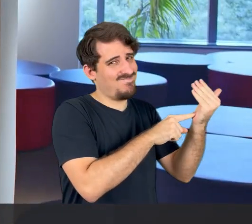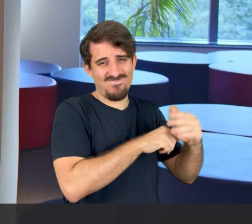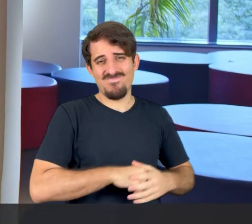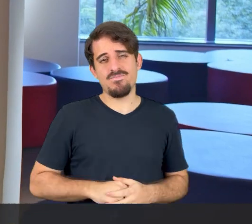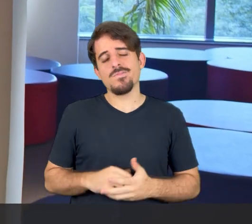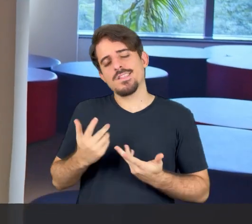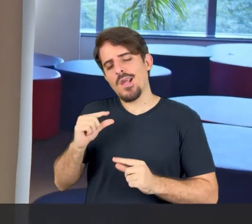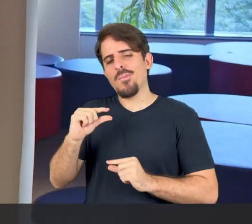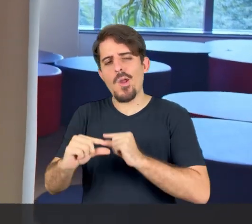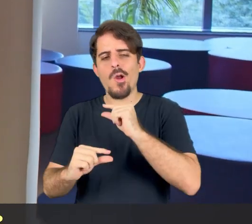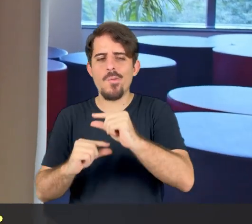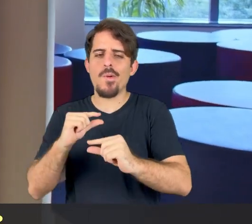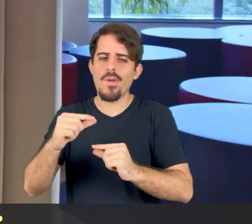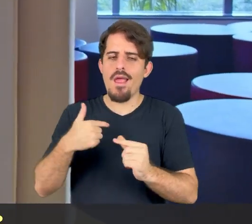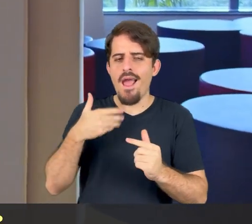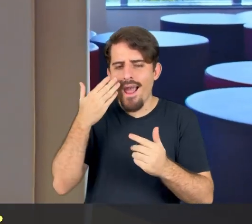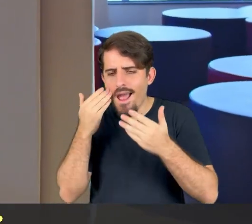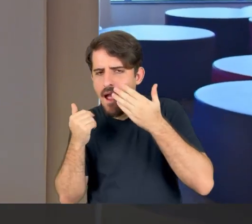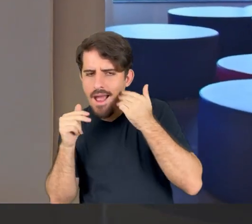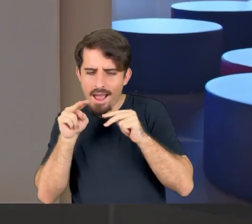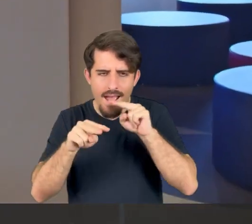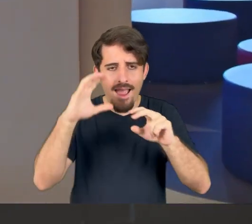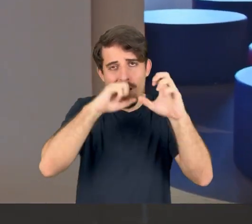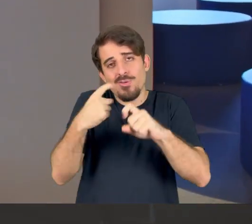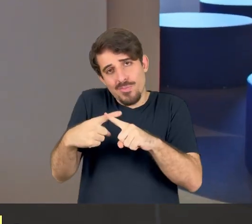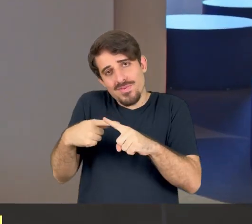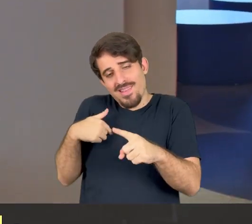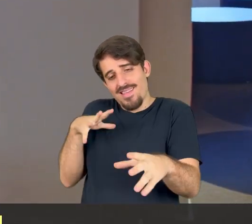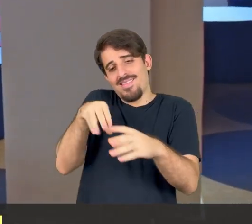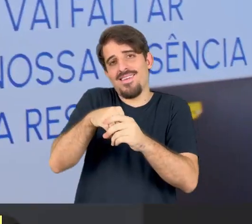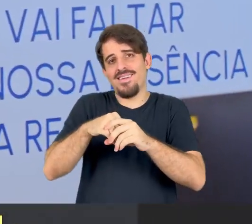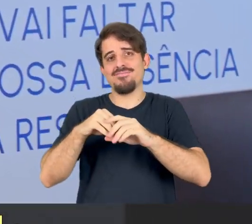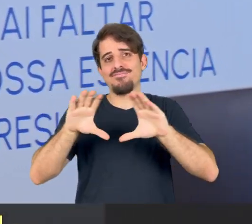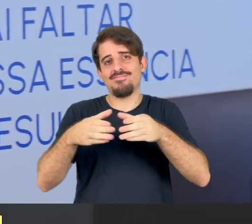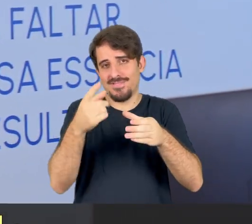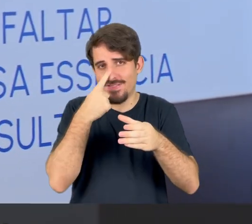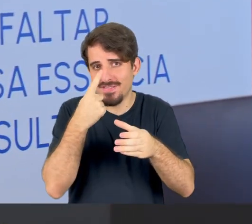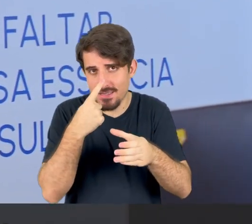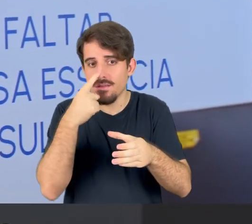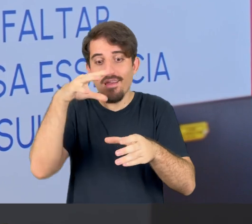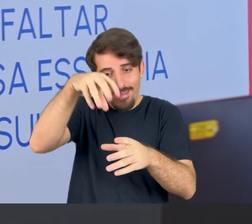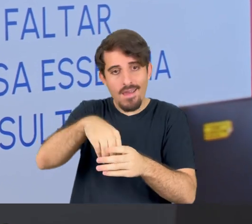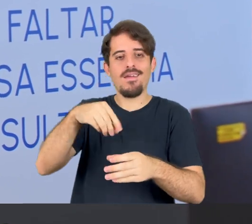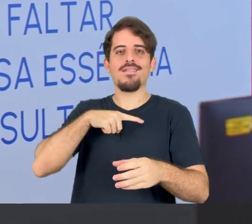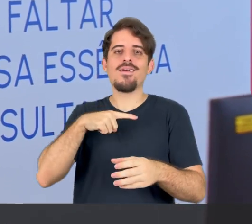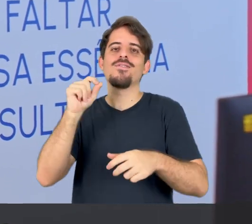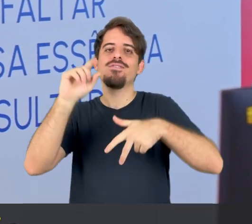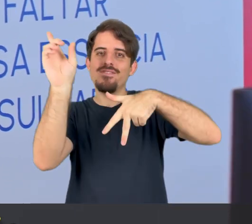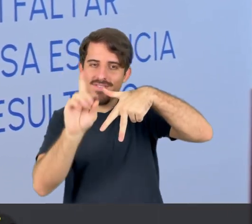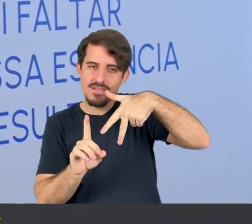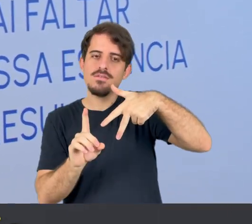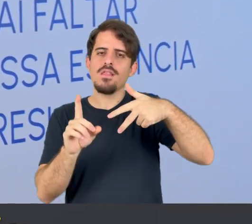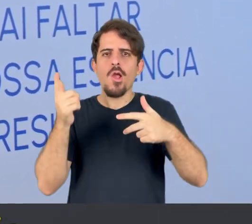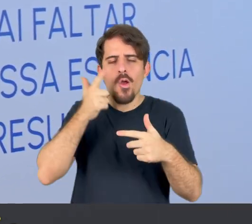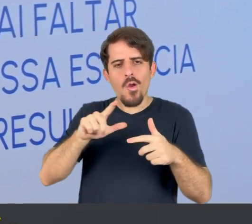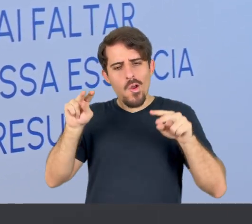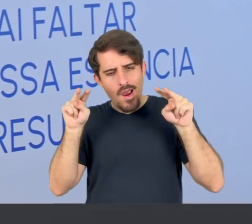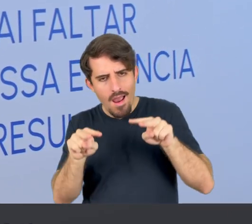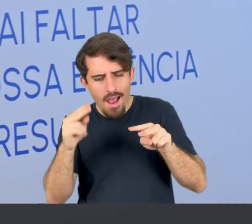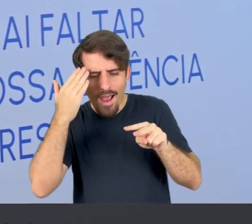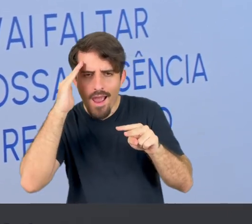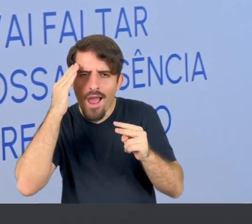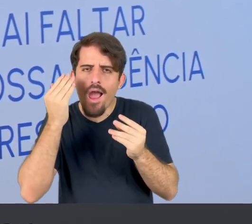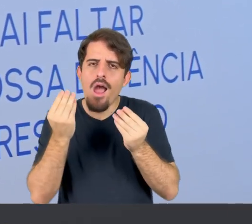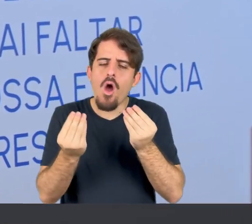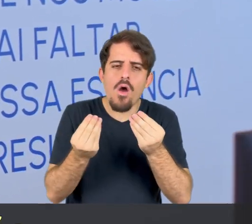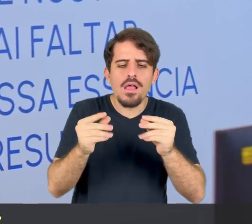dessa tecnologia. E aí, aos poucos, eu fui trazendo, justamente porque eu faço parte do grupo de afinidades de pessoas com deficiência, onde a